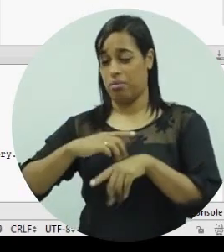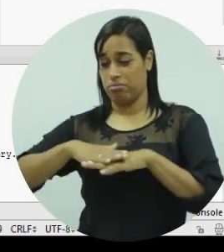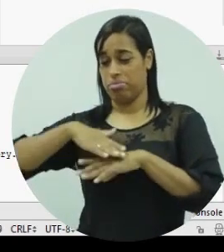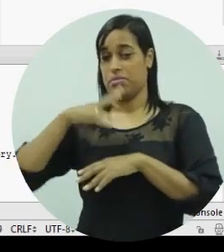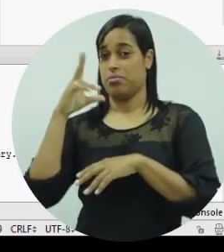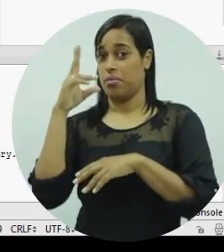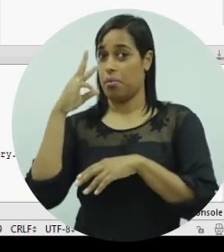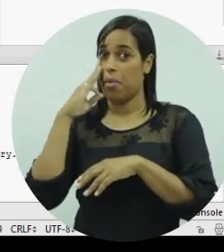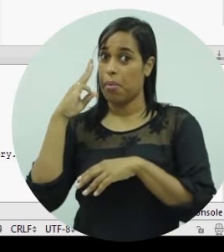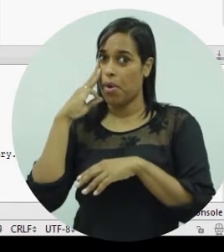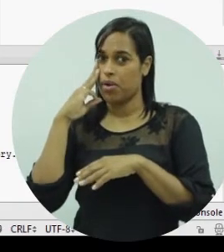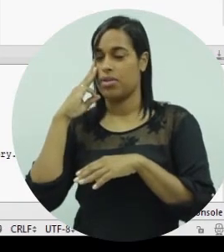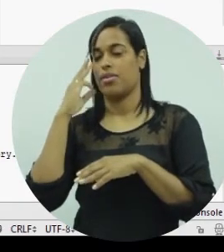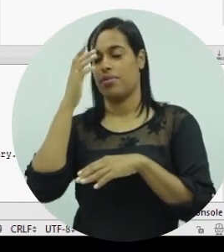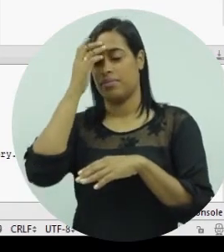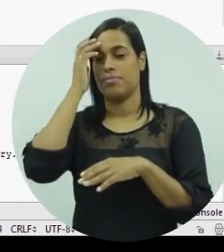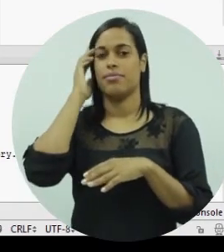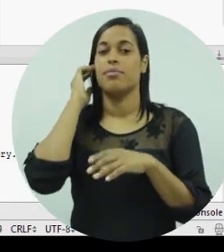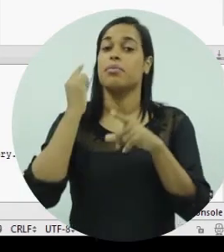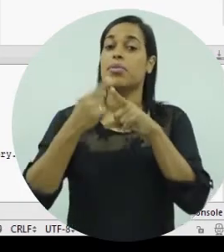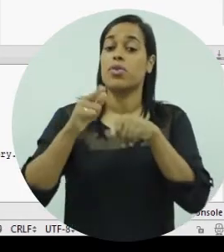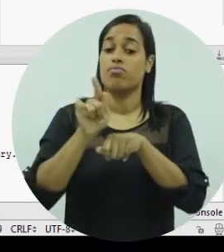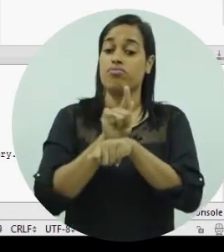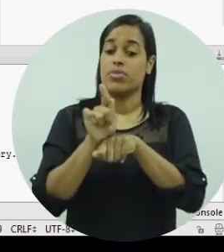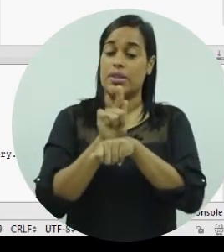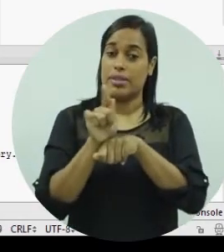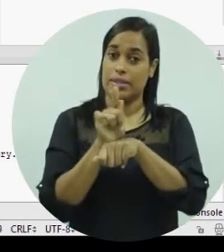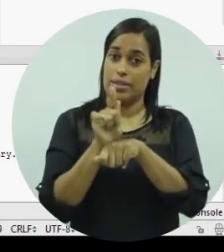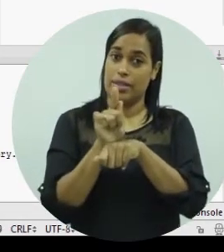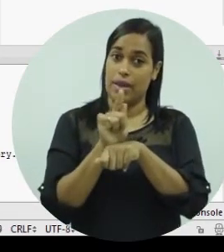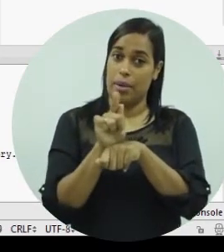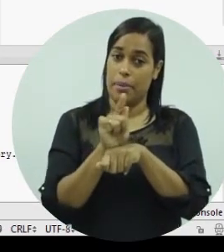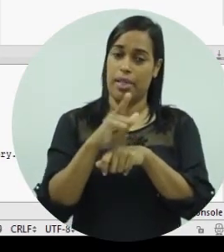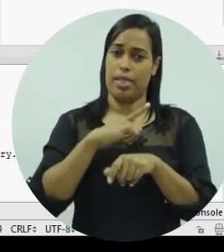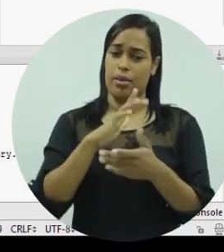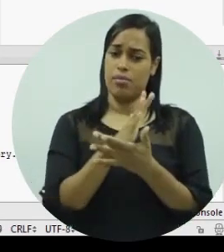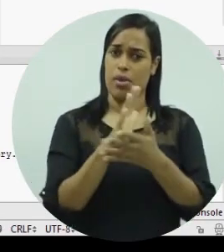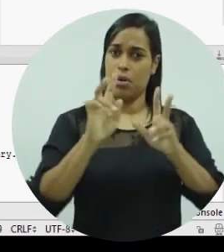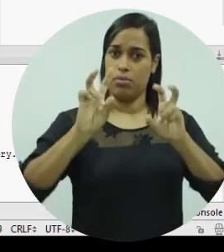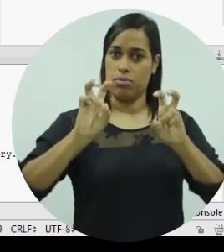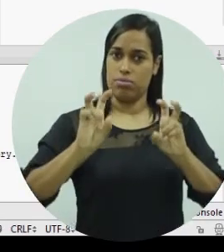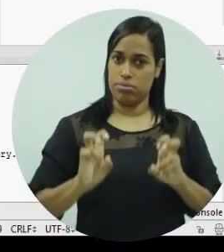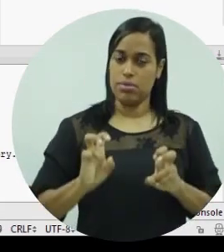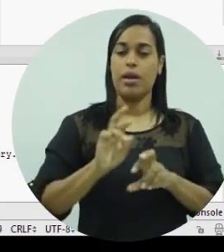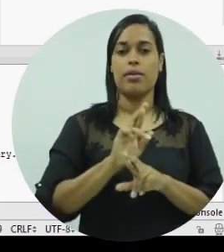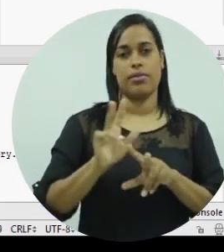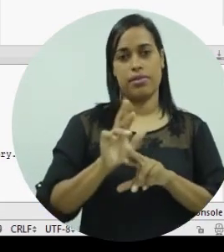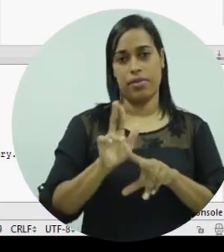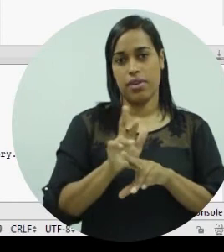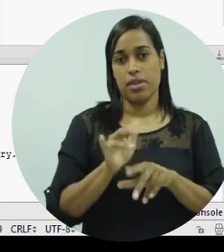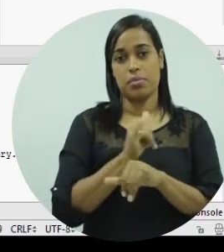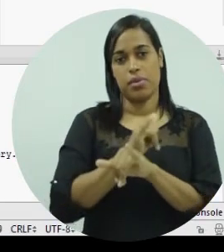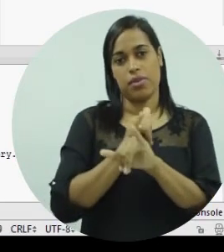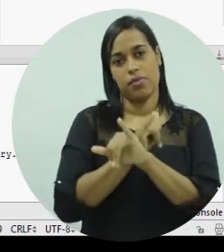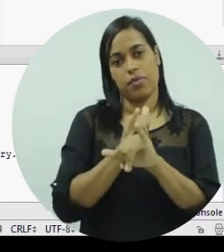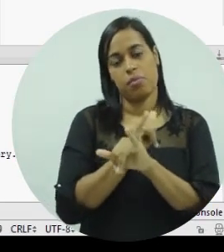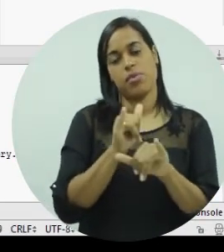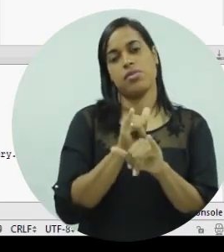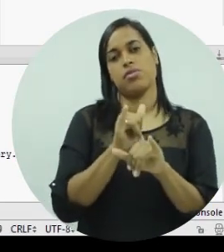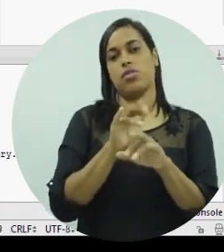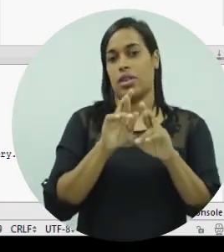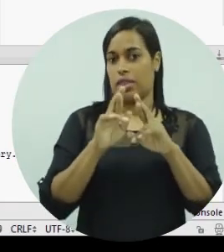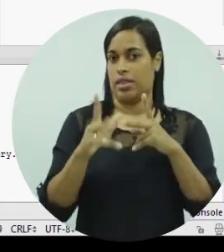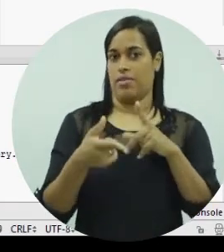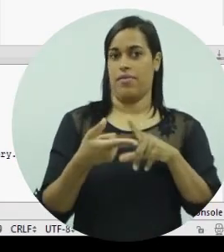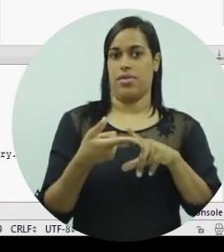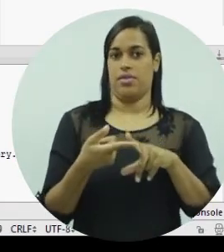gerenciamento de memória é complexo. Por isso, temos tipos diferentes para dados diferentes. O